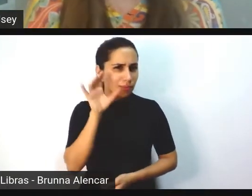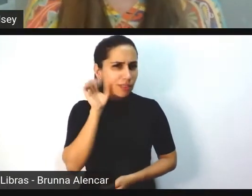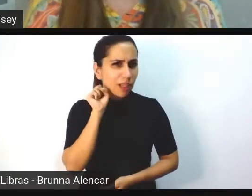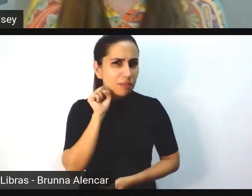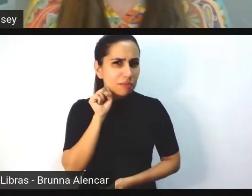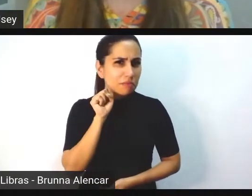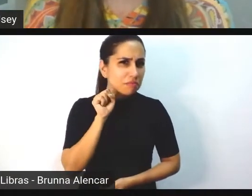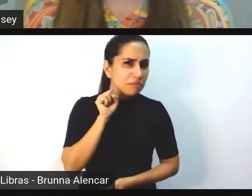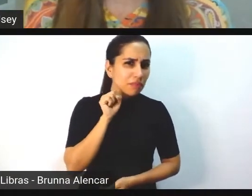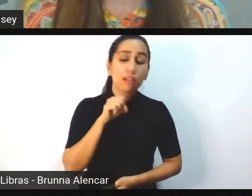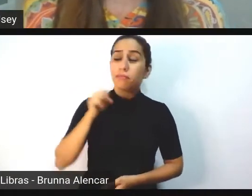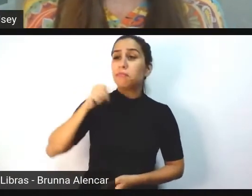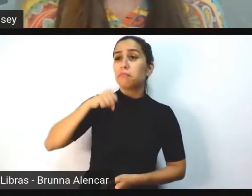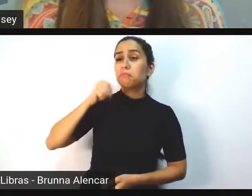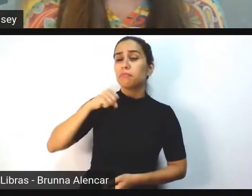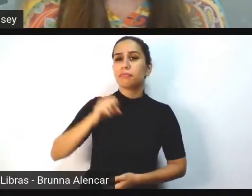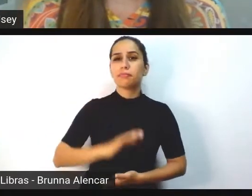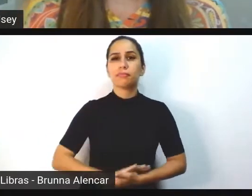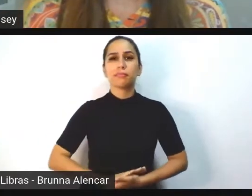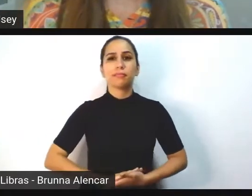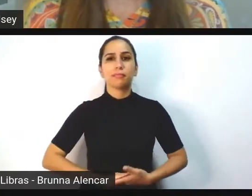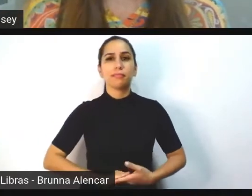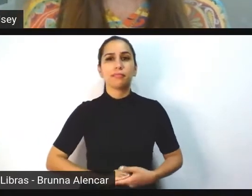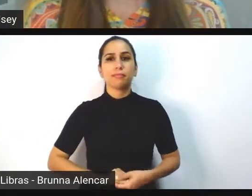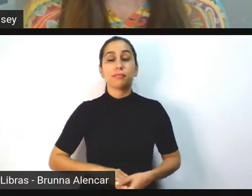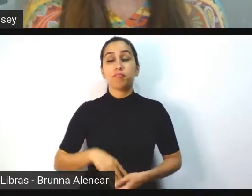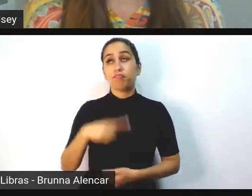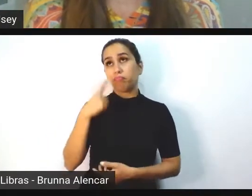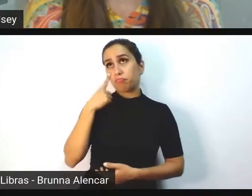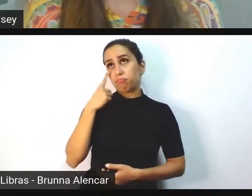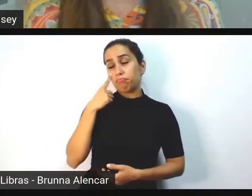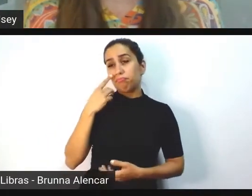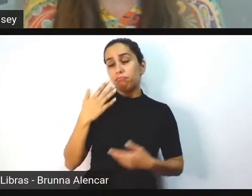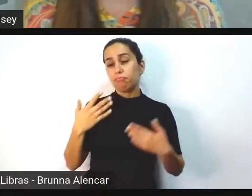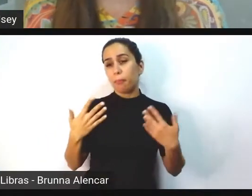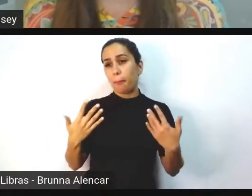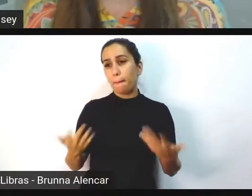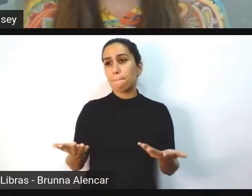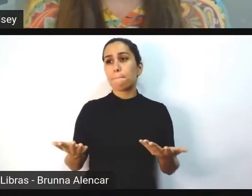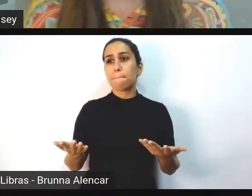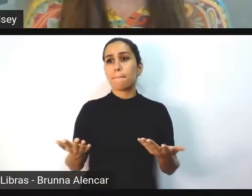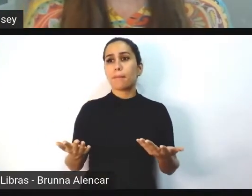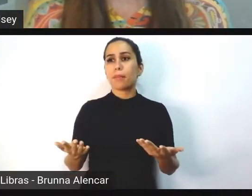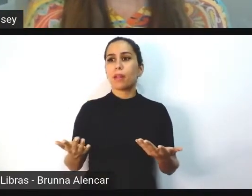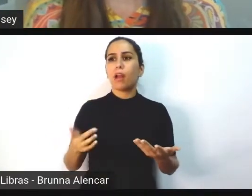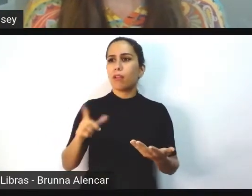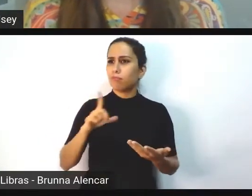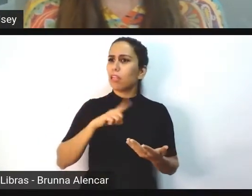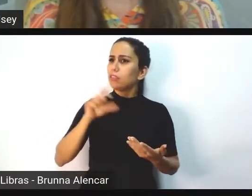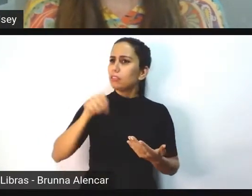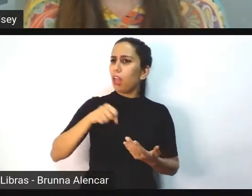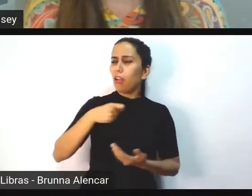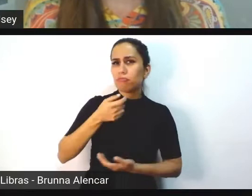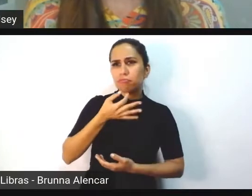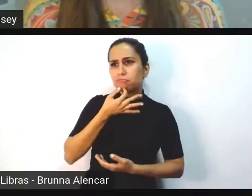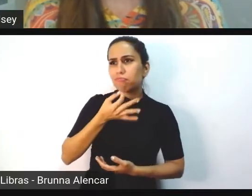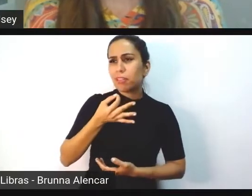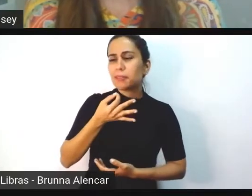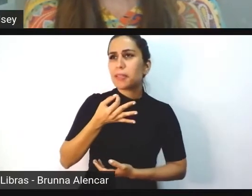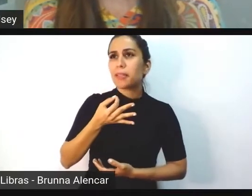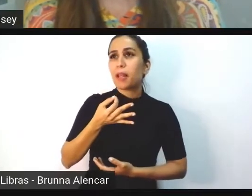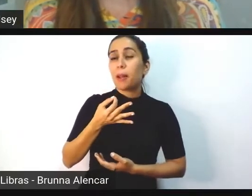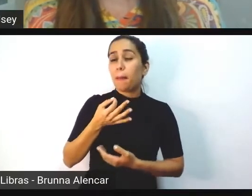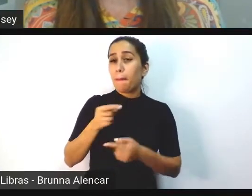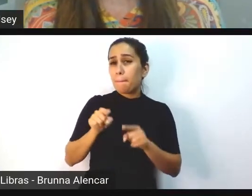Sim, estou te ouvindo. Você está me ouvindo, Kelsey? Olha, Está previsto eu realmente fazer